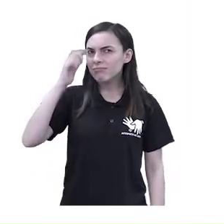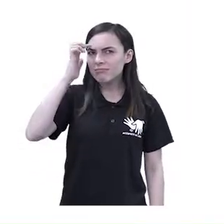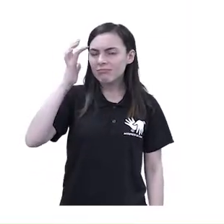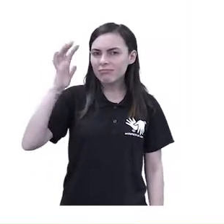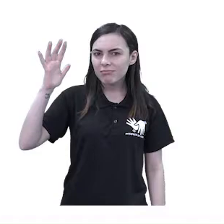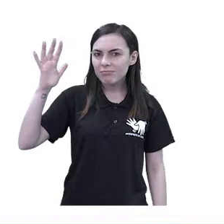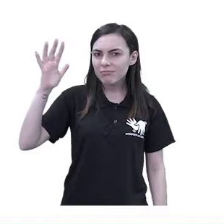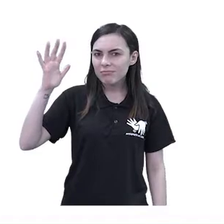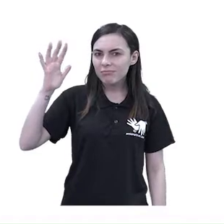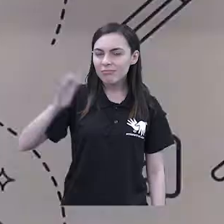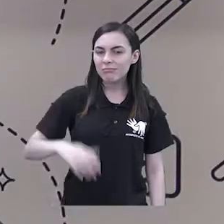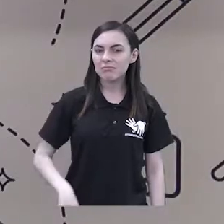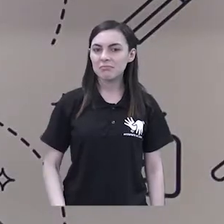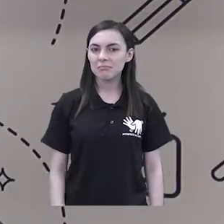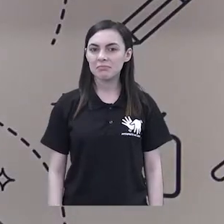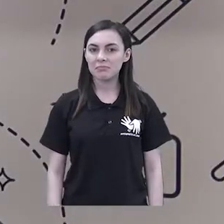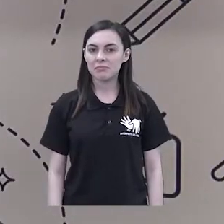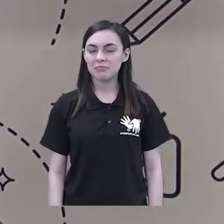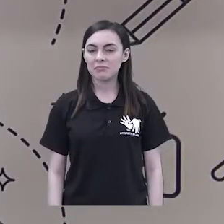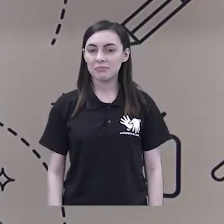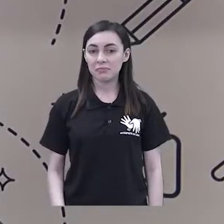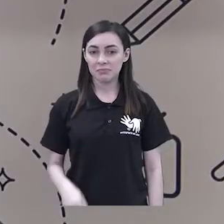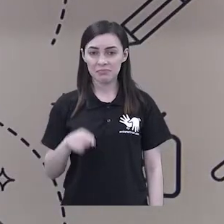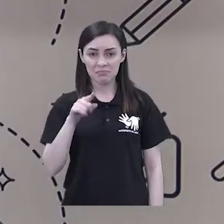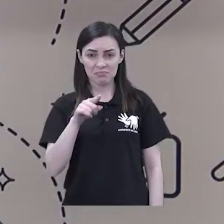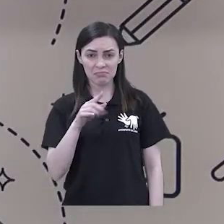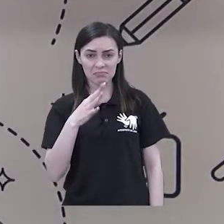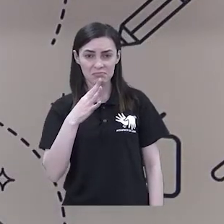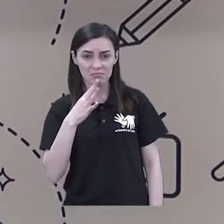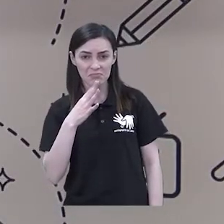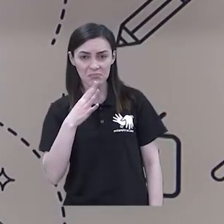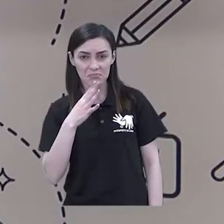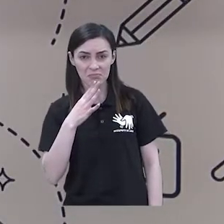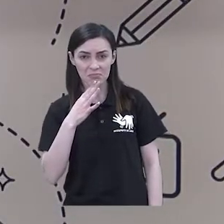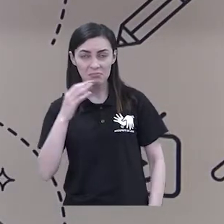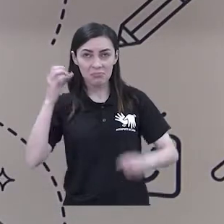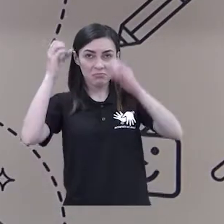vaga ideia? Será que vocês imaginam?